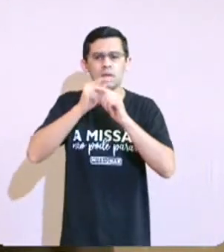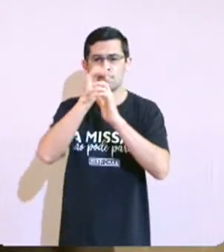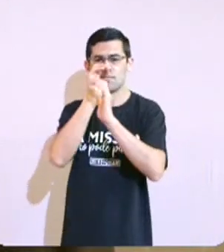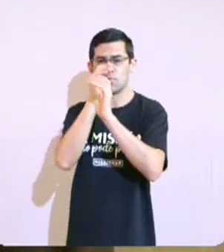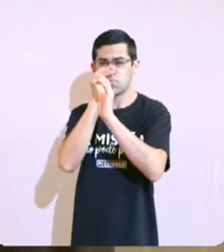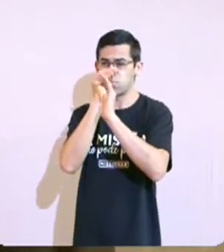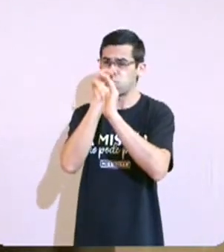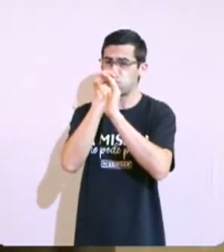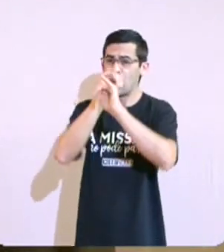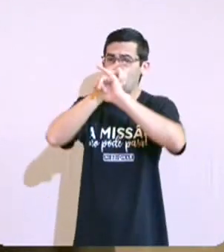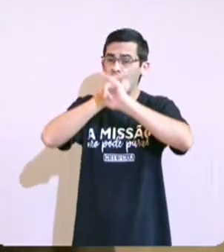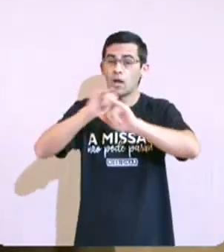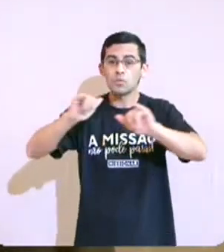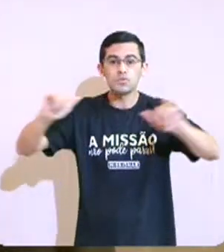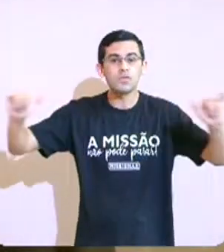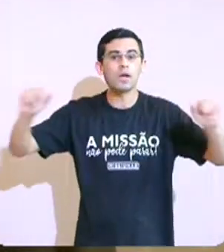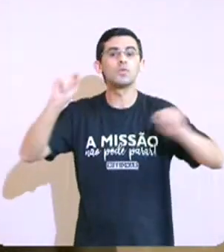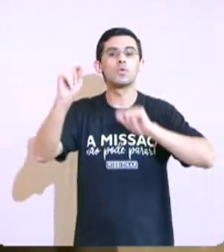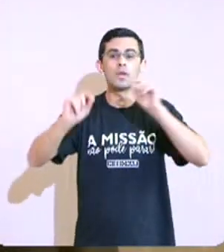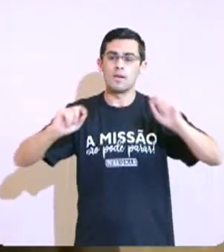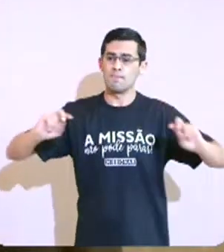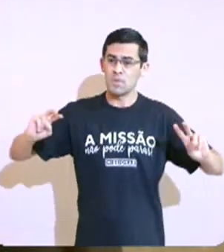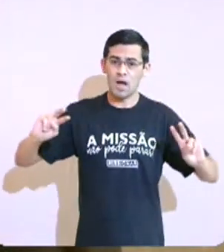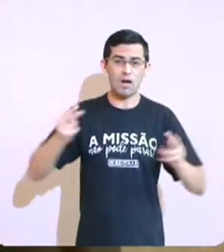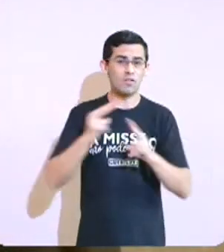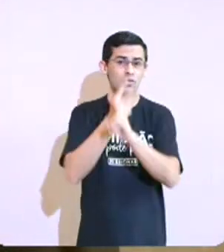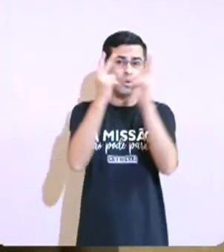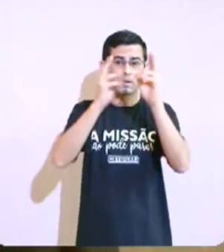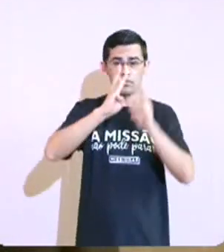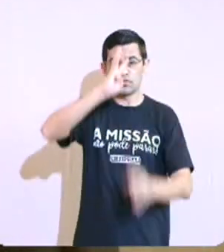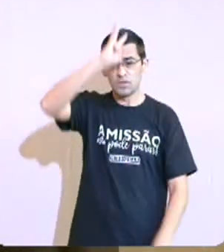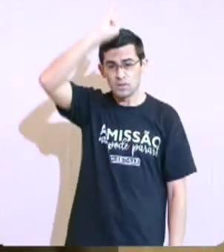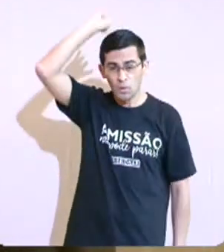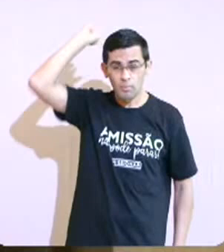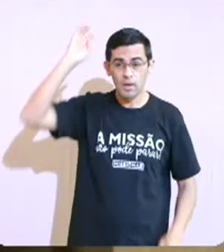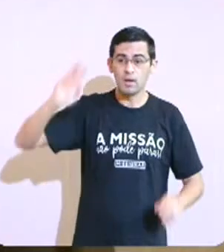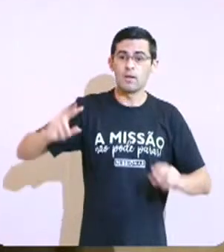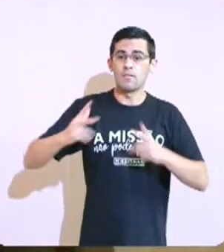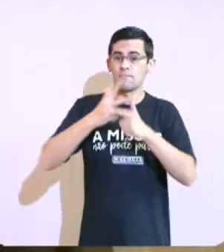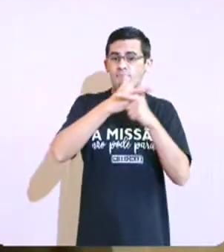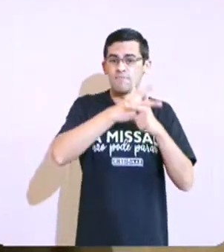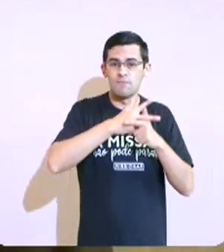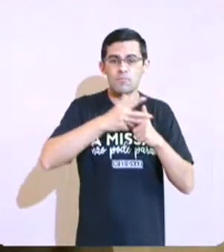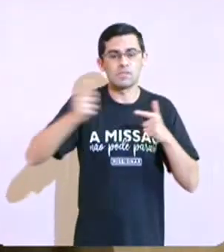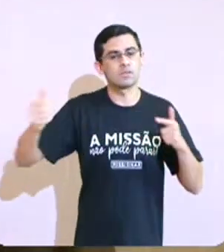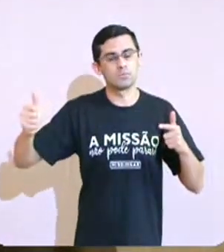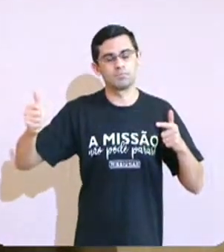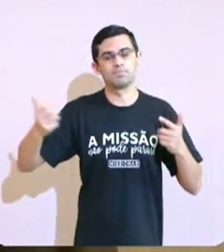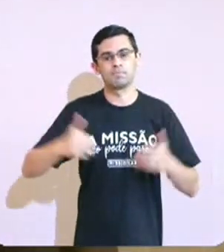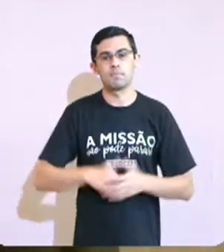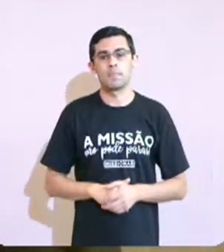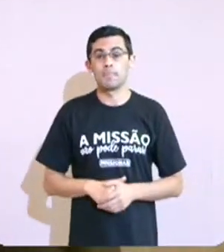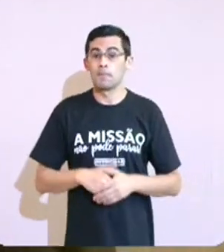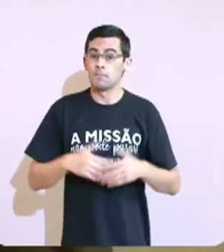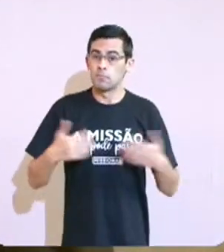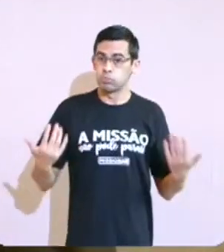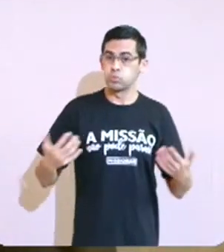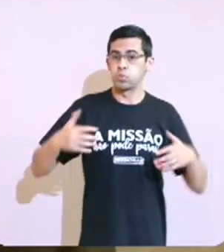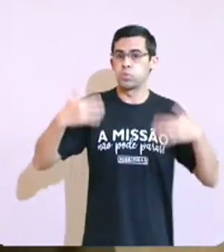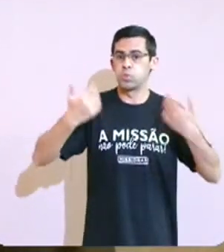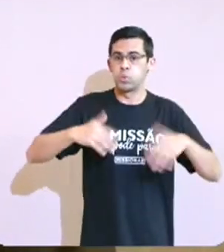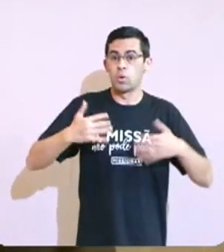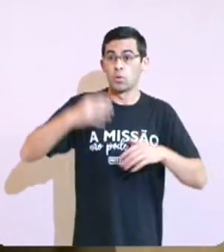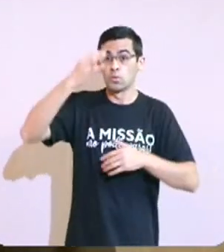trombetas haviam anunciado o querigma. Roma havia vencido. Não é interessante